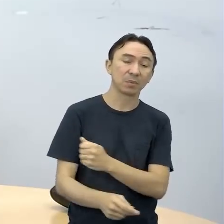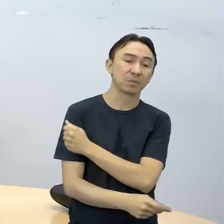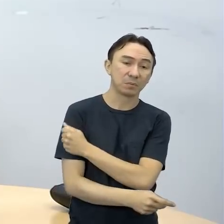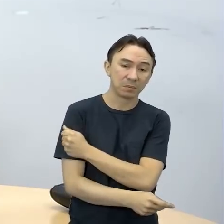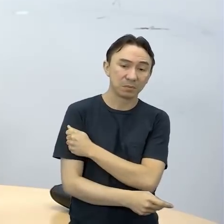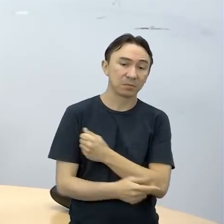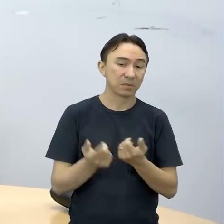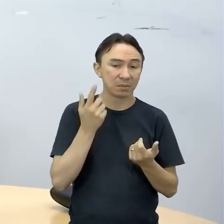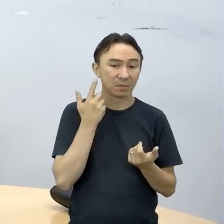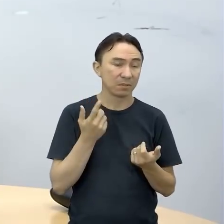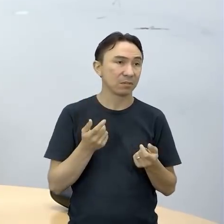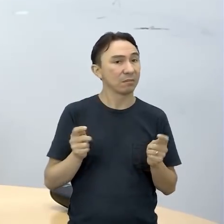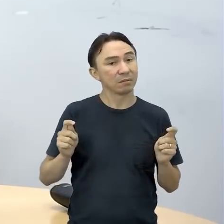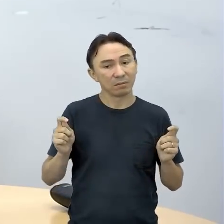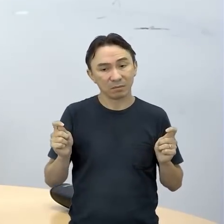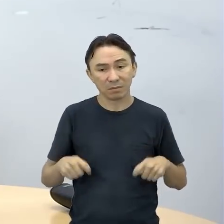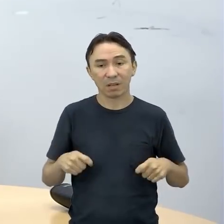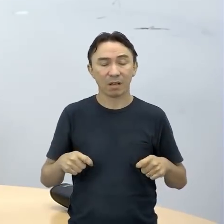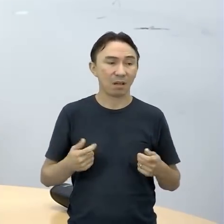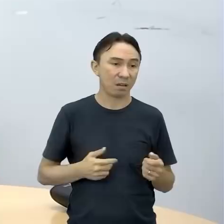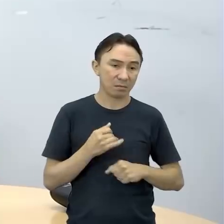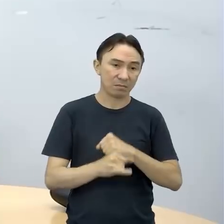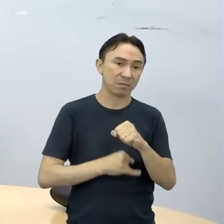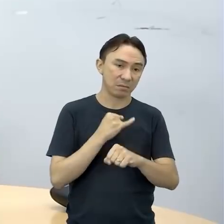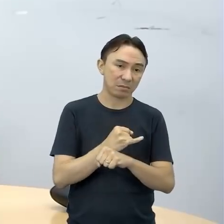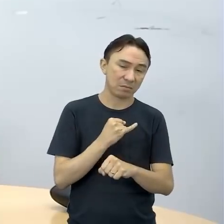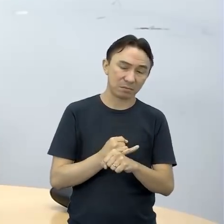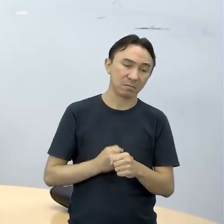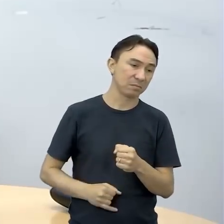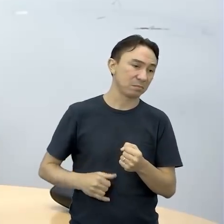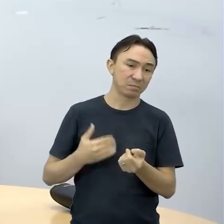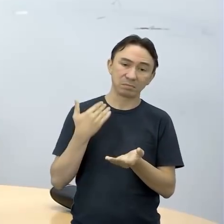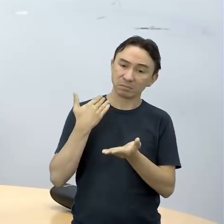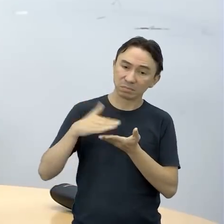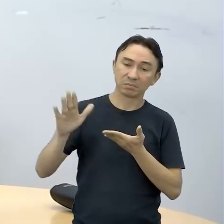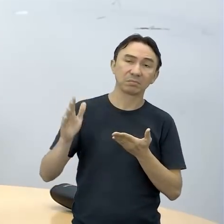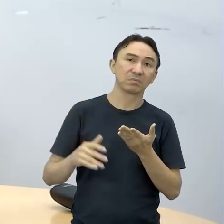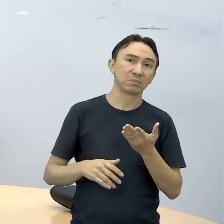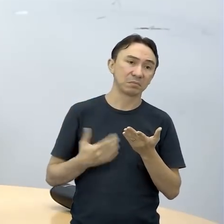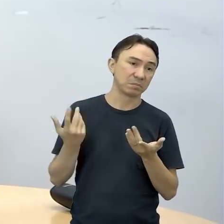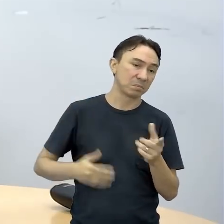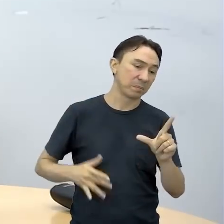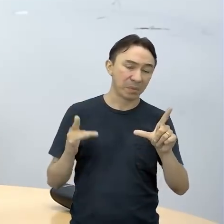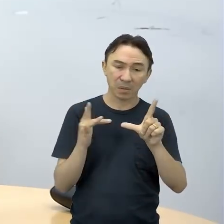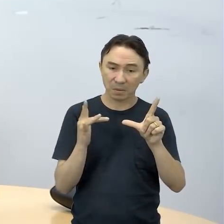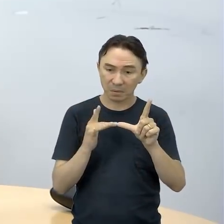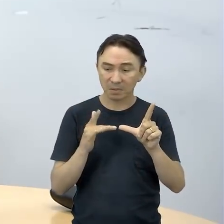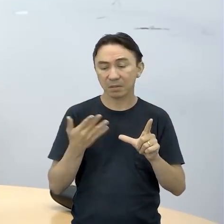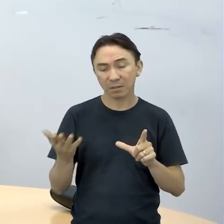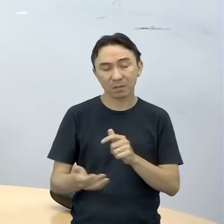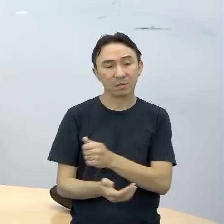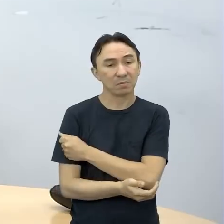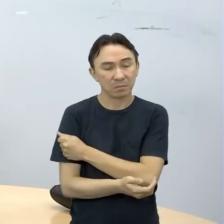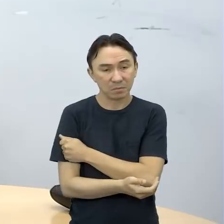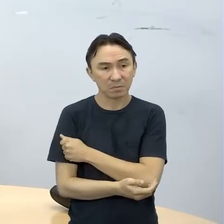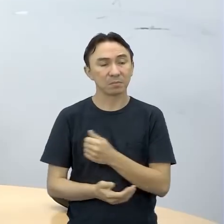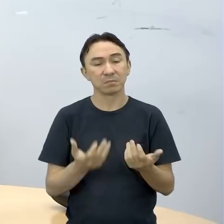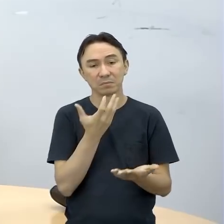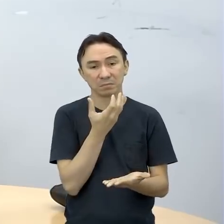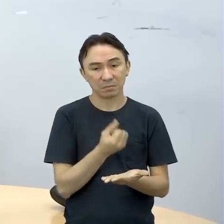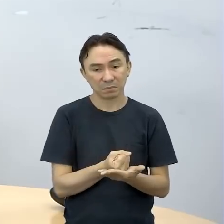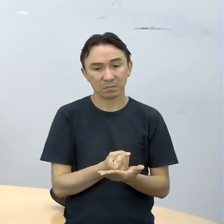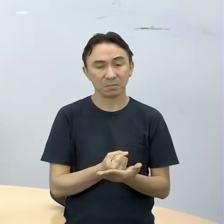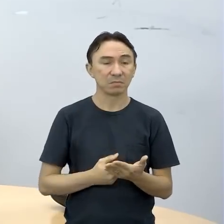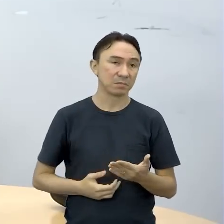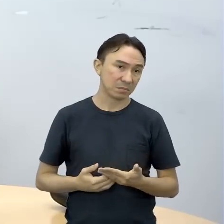você tem condições de fazer isso via internet, pode até colocar o QR Code ou link para os estudantes. Se você acha melhor